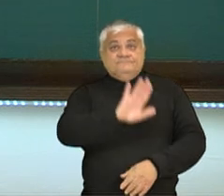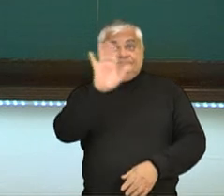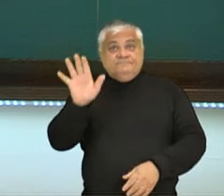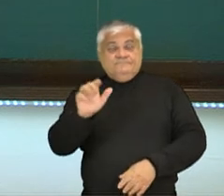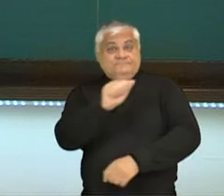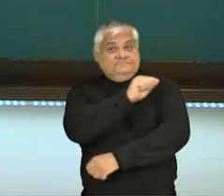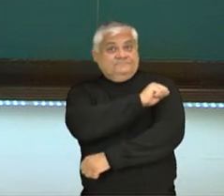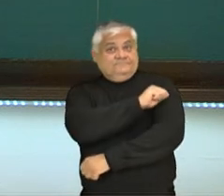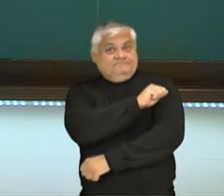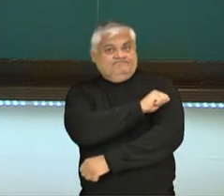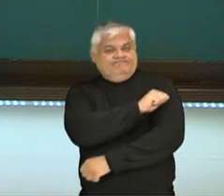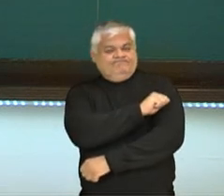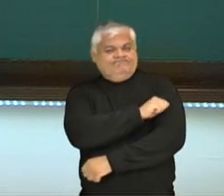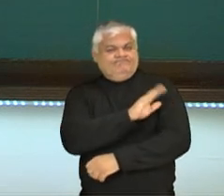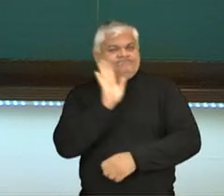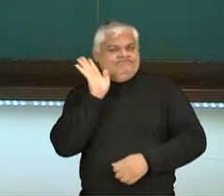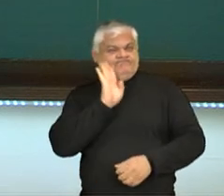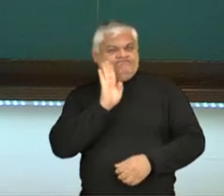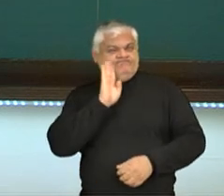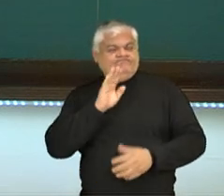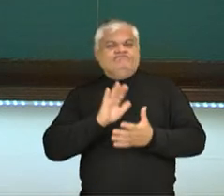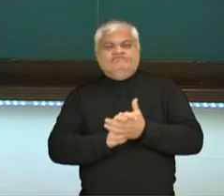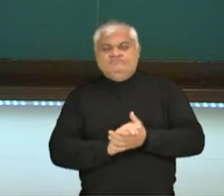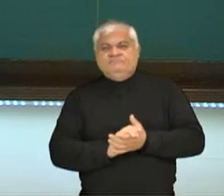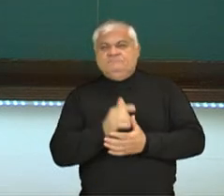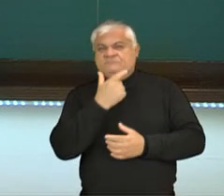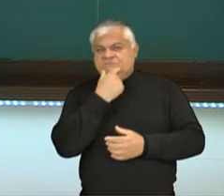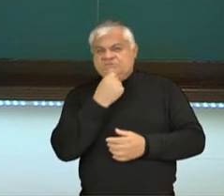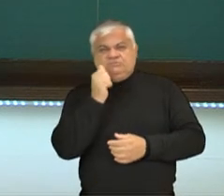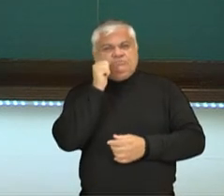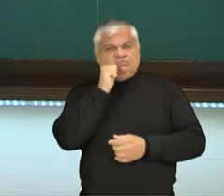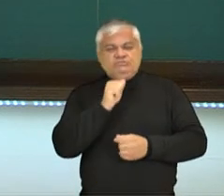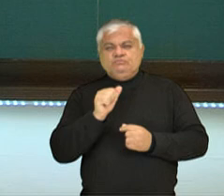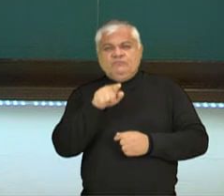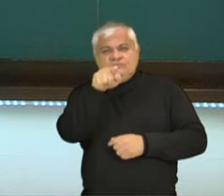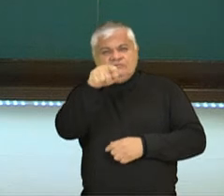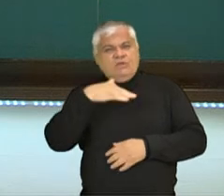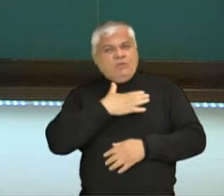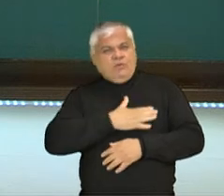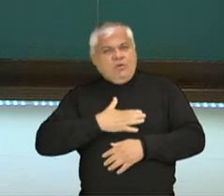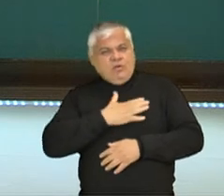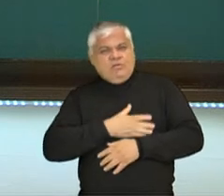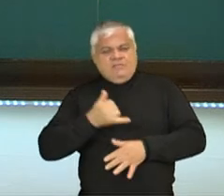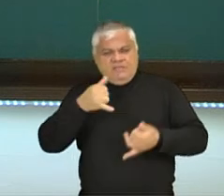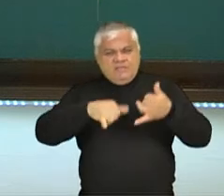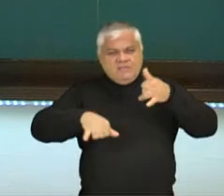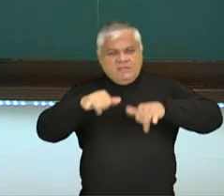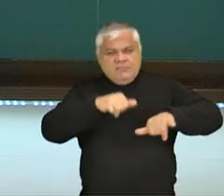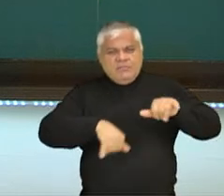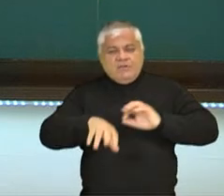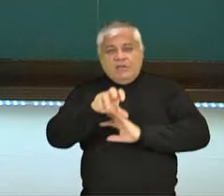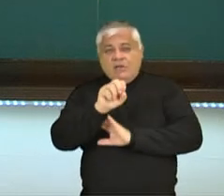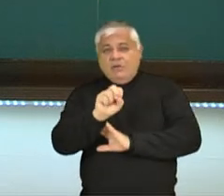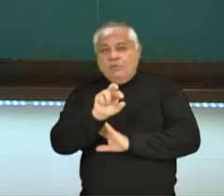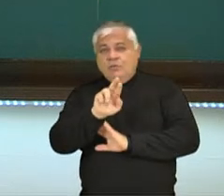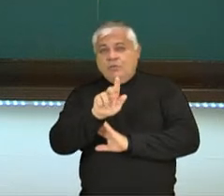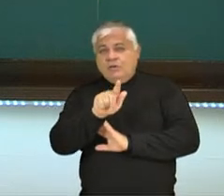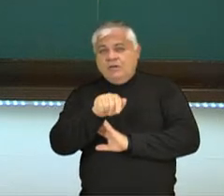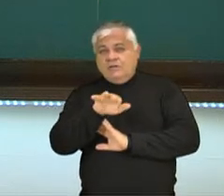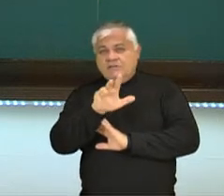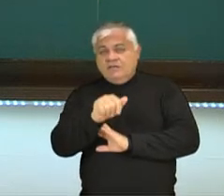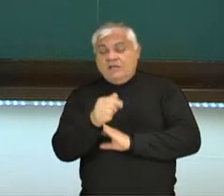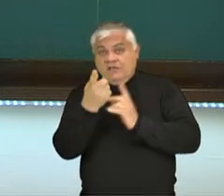Olá, meus estimados alunos, alunas, você que tanto gosta de química orgânica, voltamos